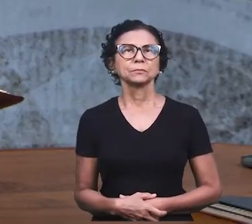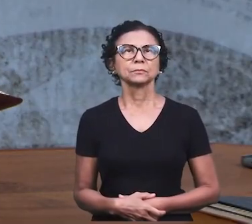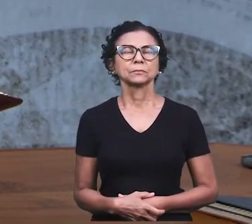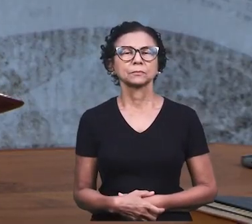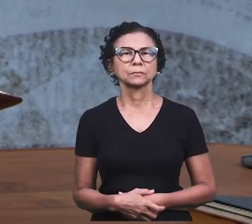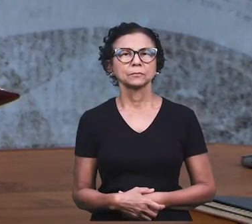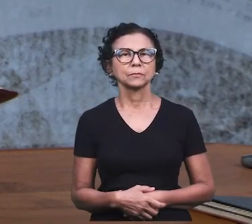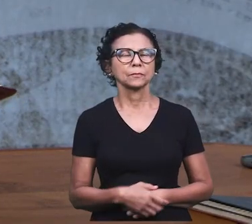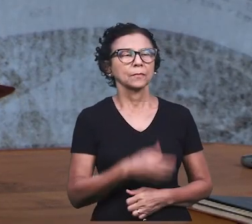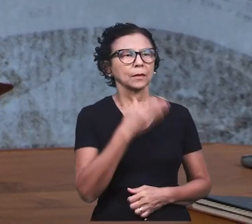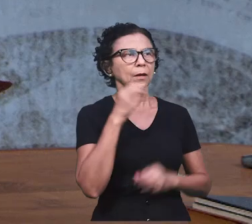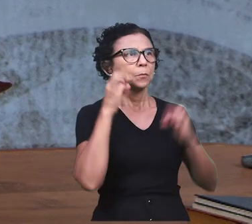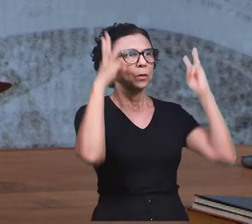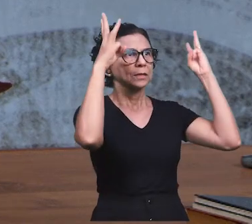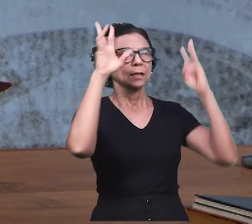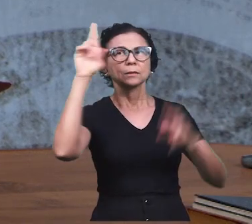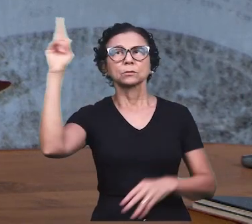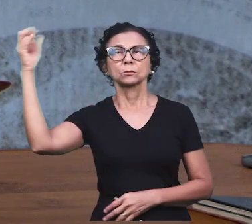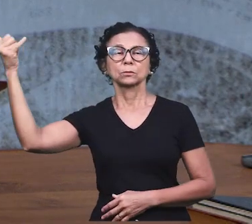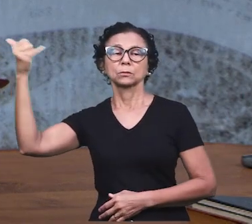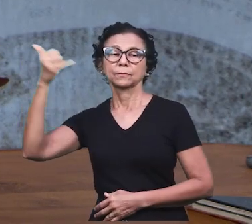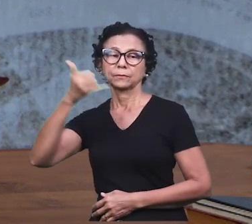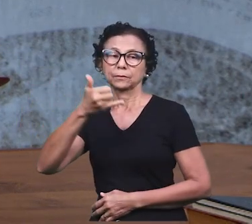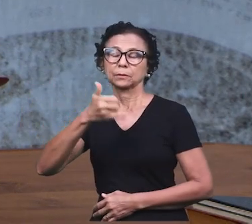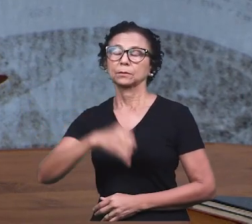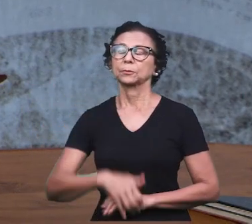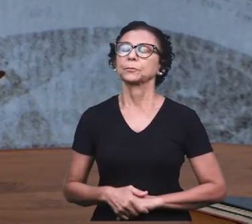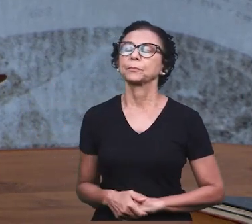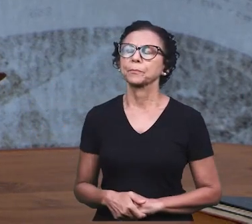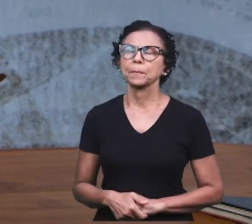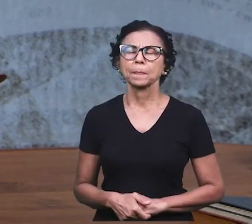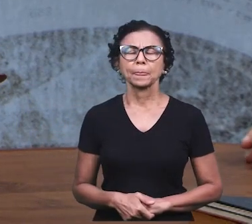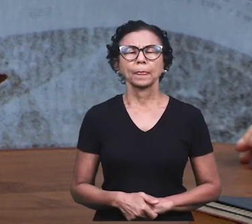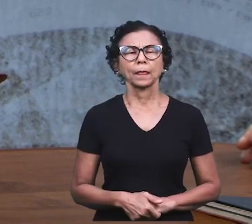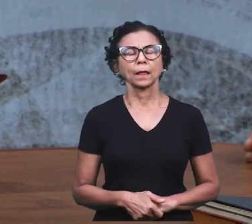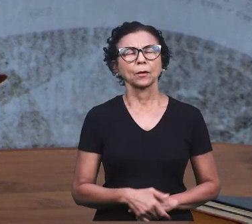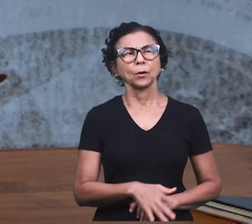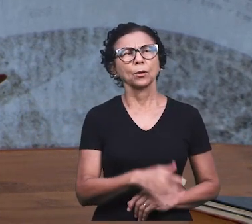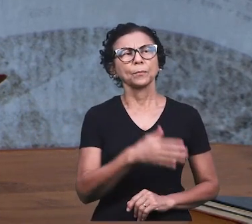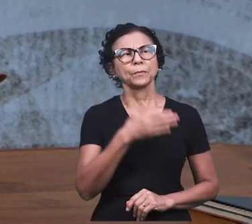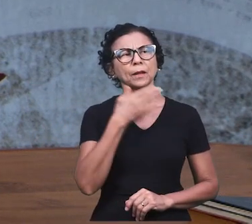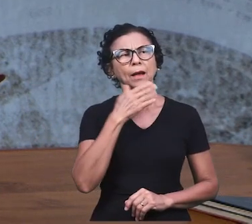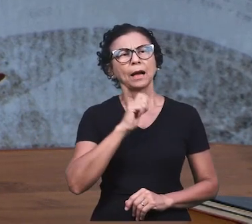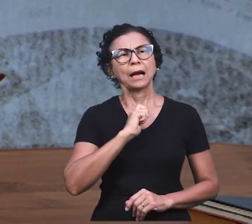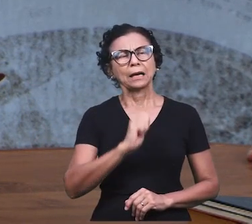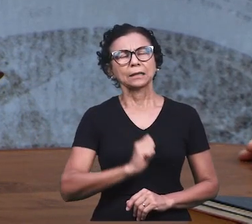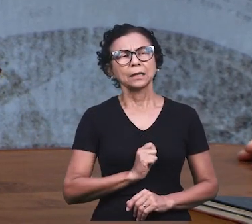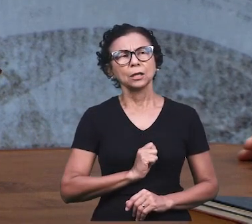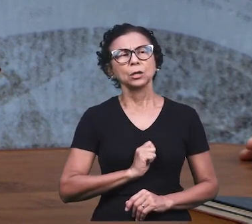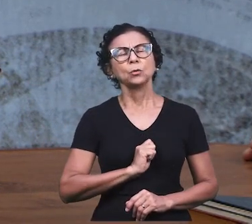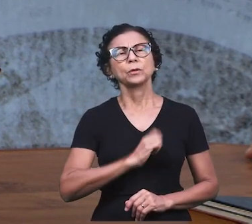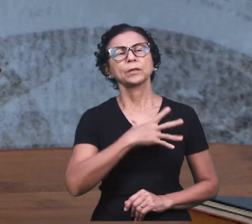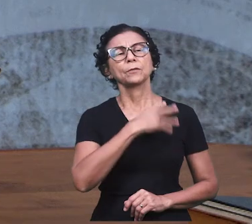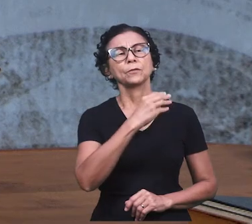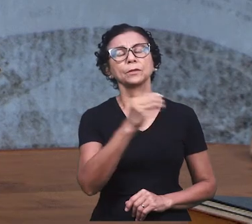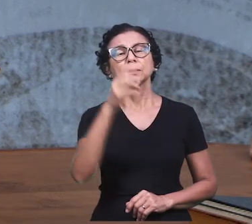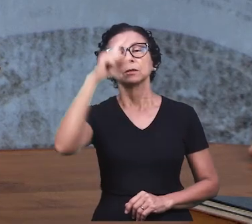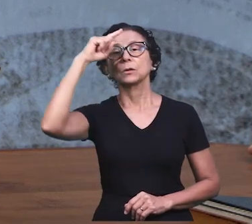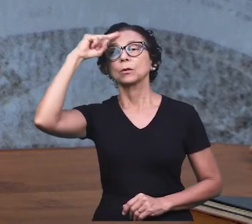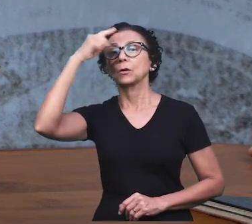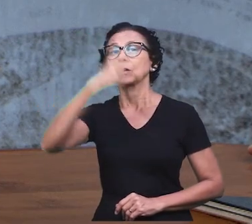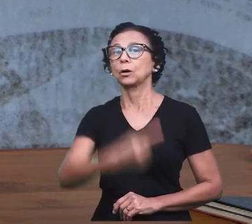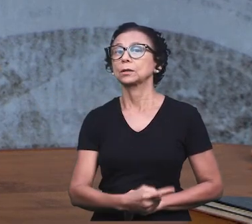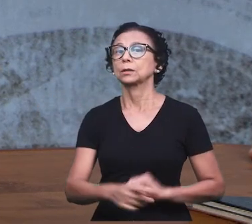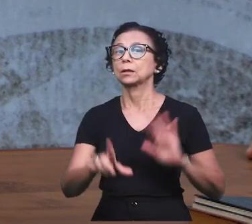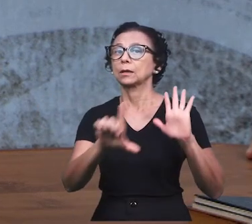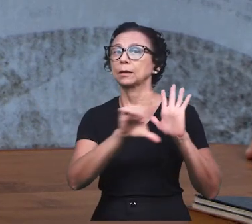Falou mais o Senhor a Moisés, dizendo: dá ordem a Arão e a seus filhos, dizendo: esta é